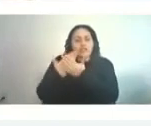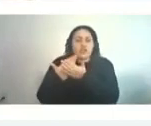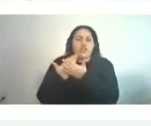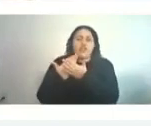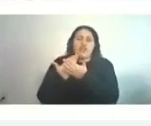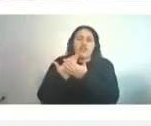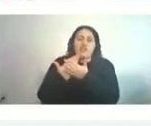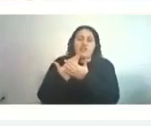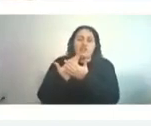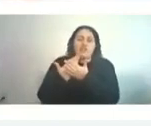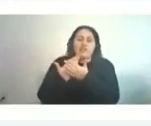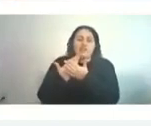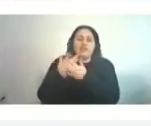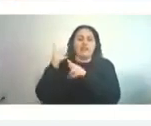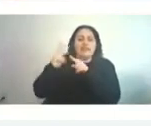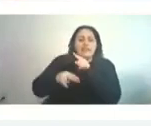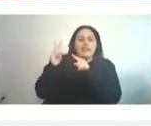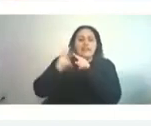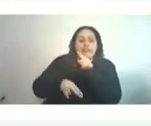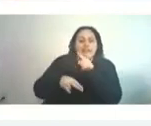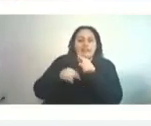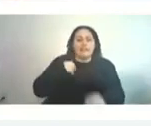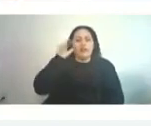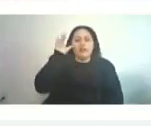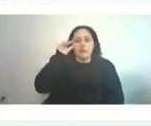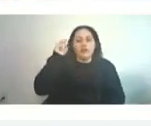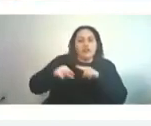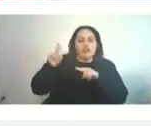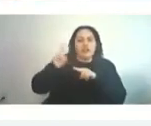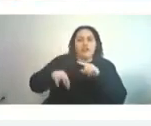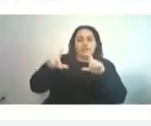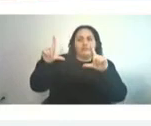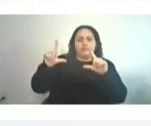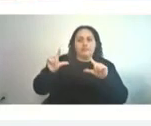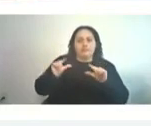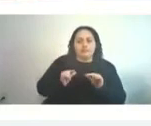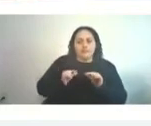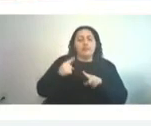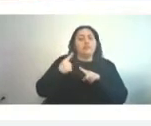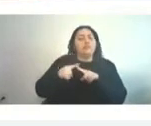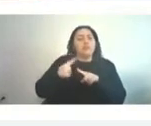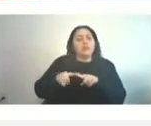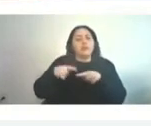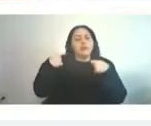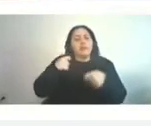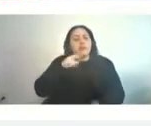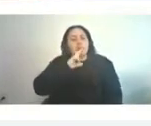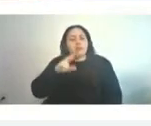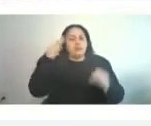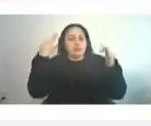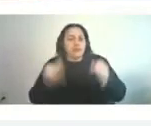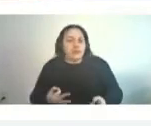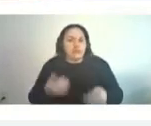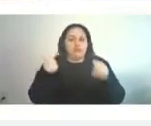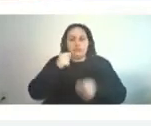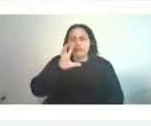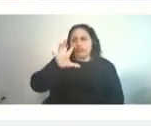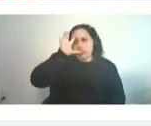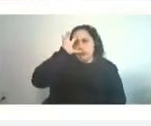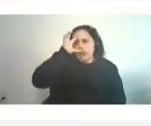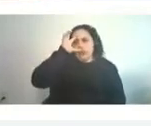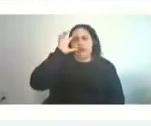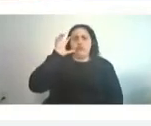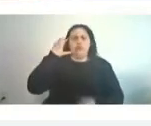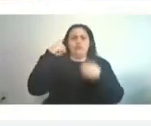embotando essa condição da observação, né? Porque vai exigindo as respostas certas, as respostas prontas, e